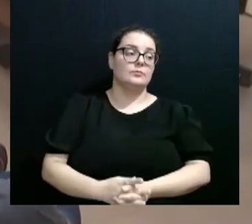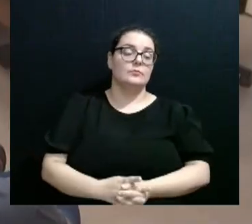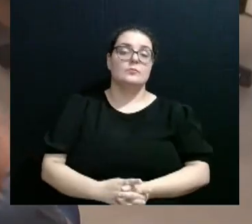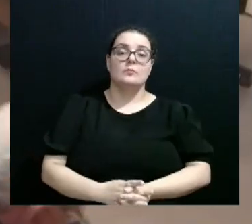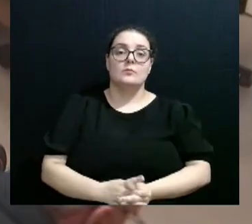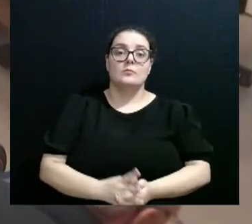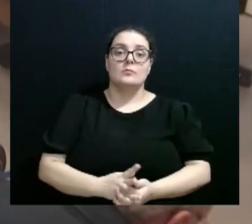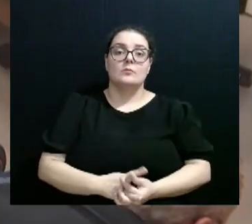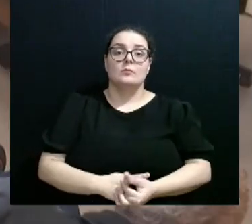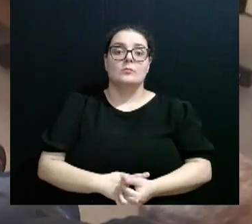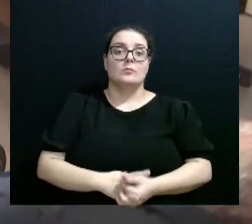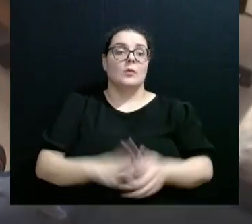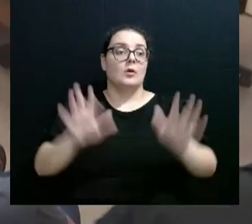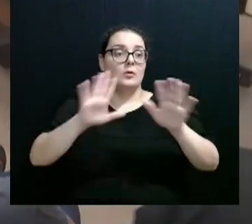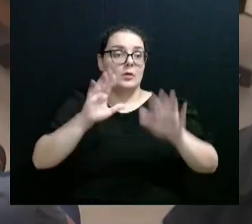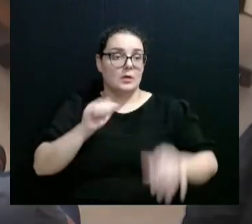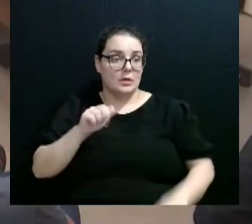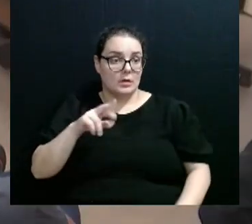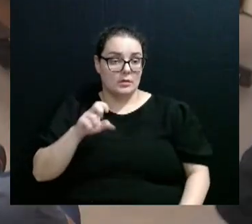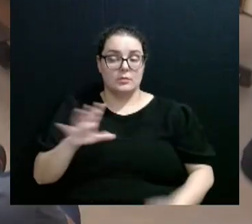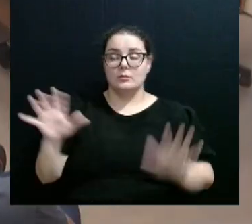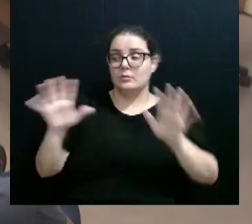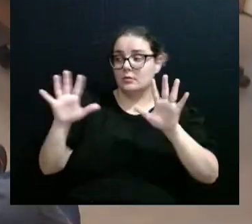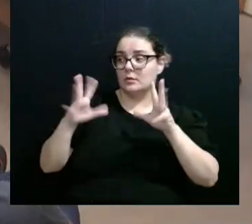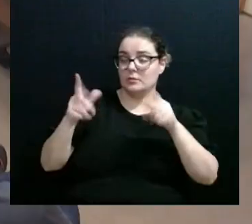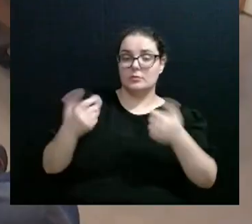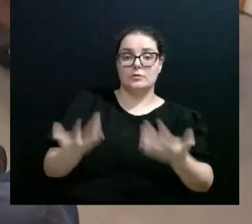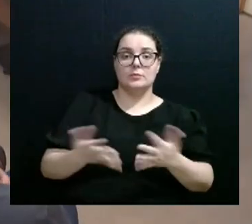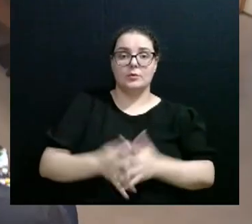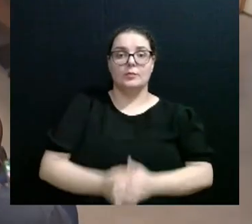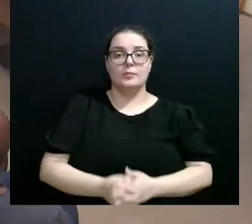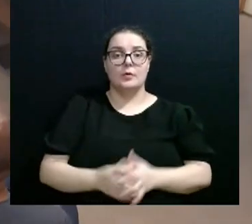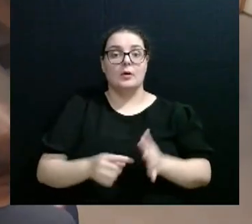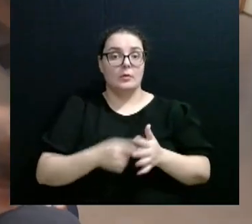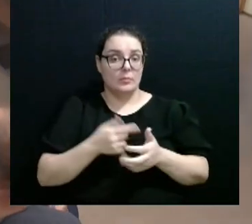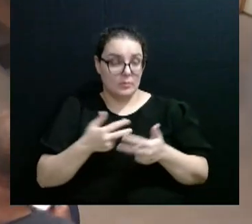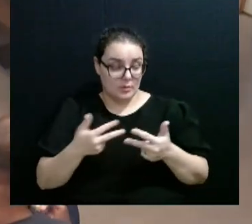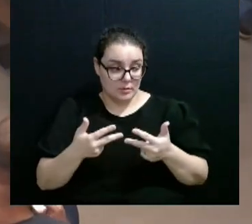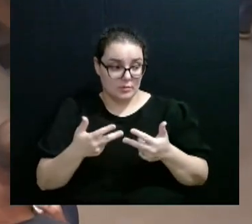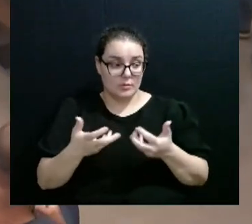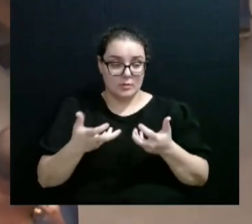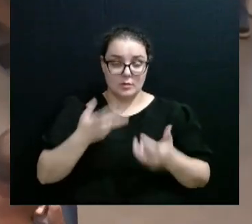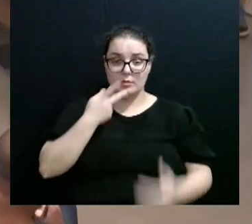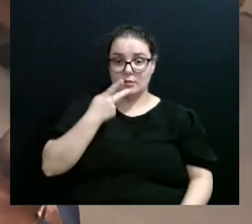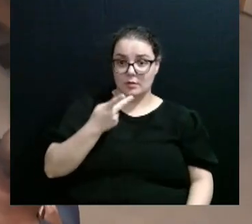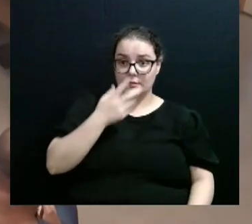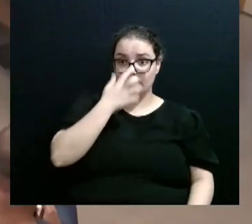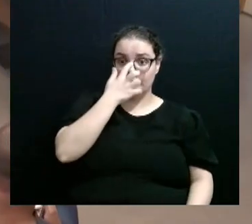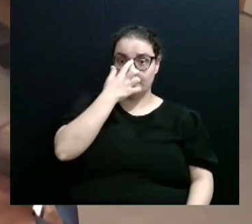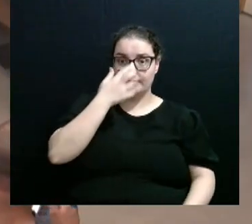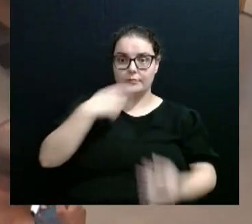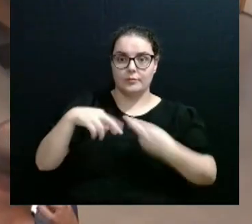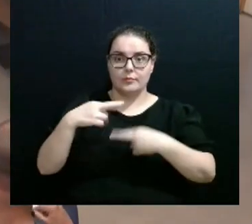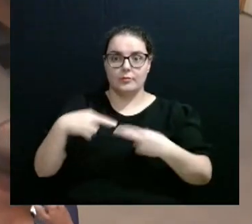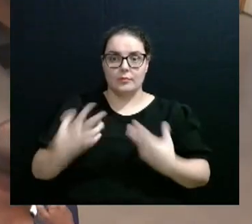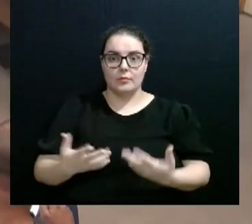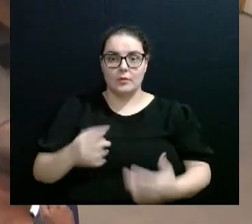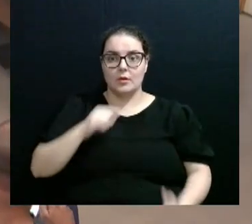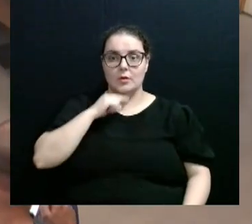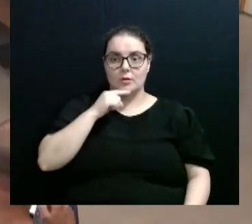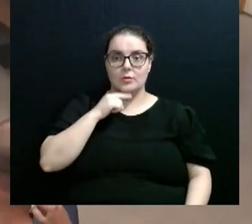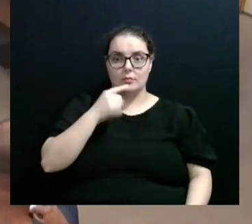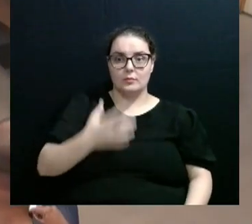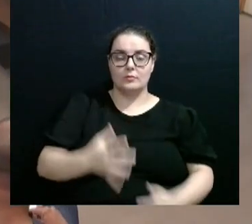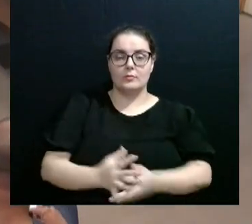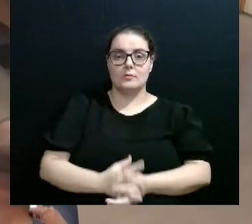Carol, tudo bem? Olá Tudo bem. a todos. Olha, a primeira colocação que eu quero fazer é com relação àquela dúvida